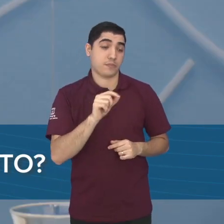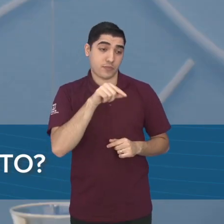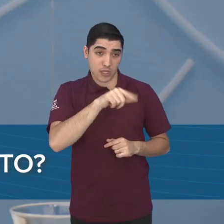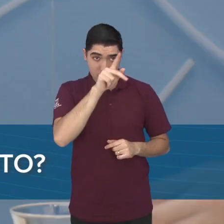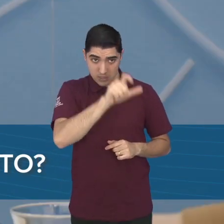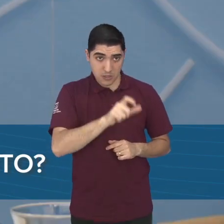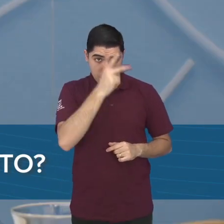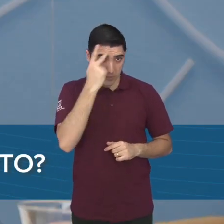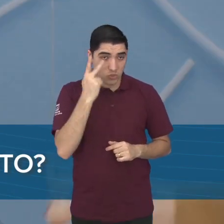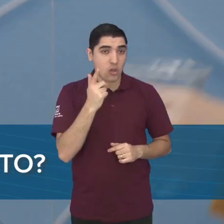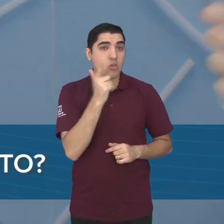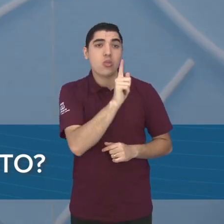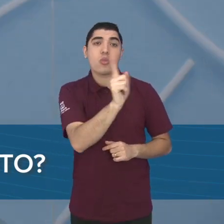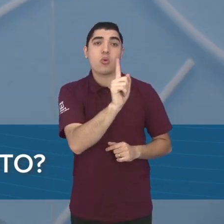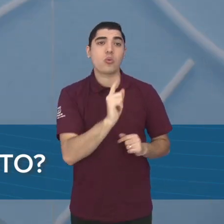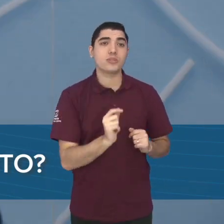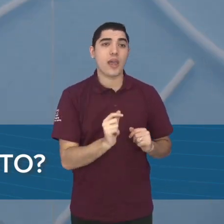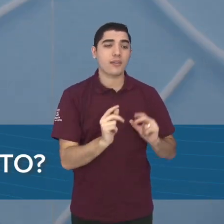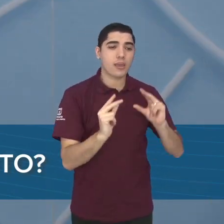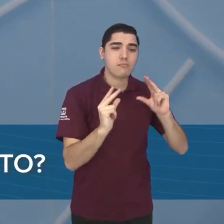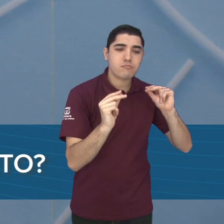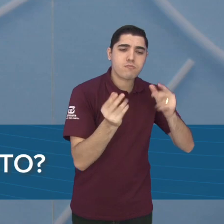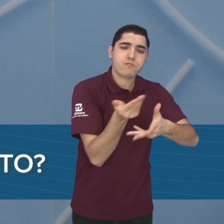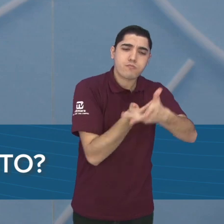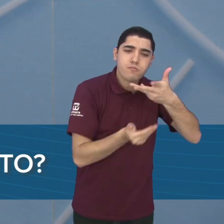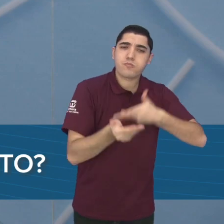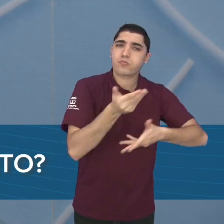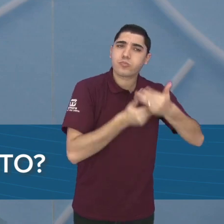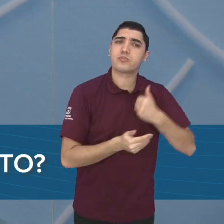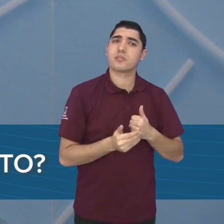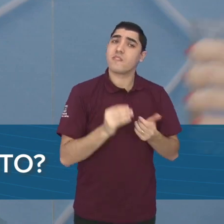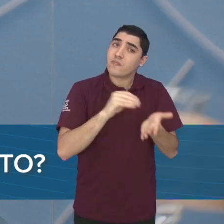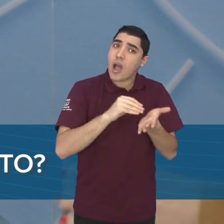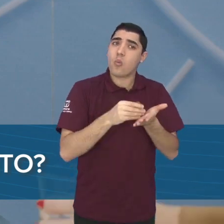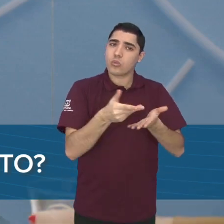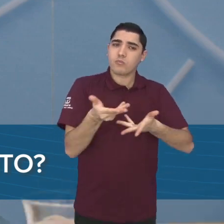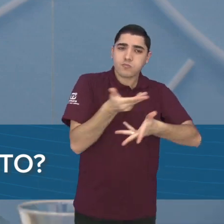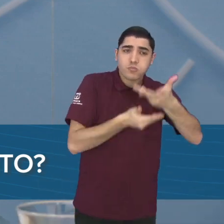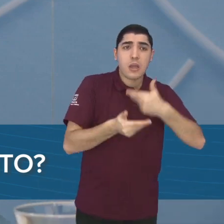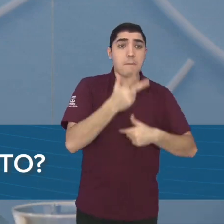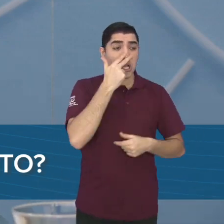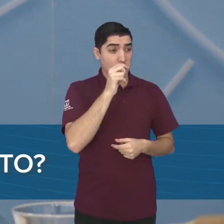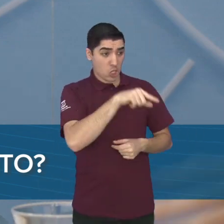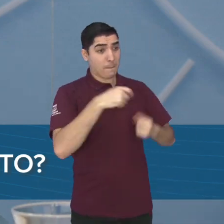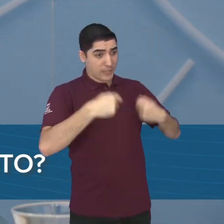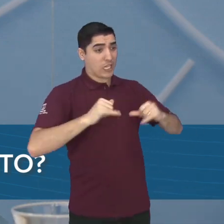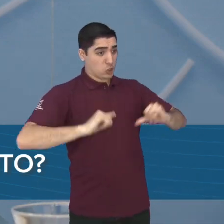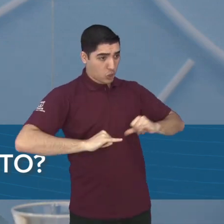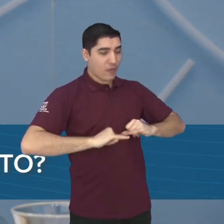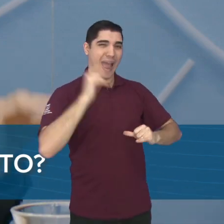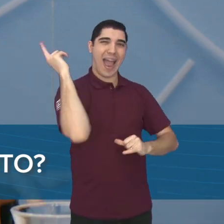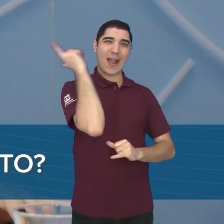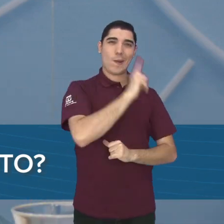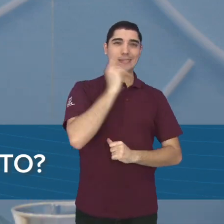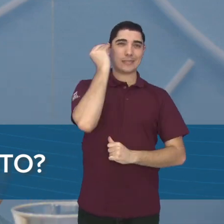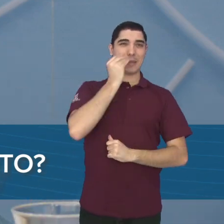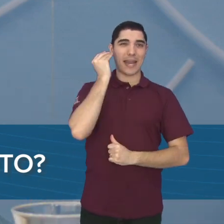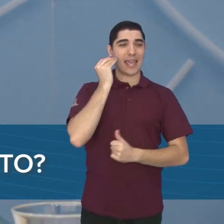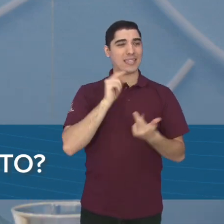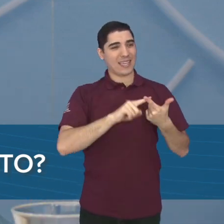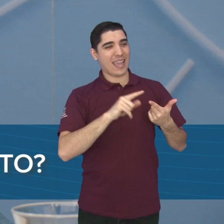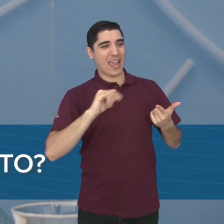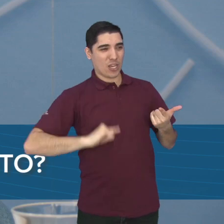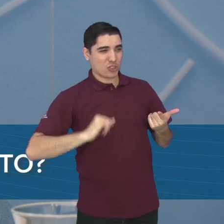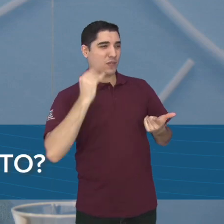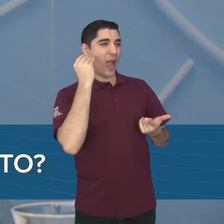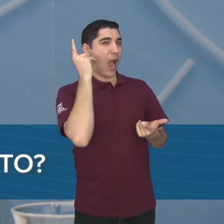realmente é só sofrendo que você alcança alguma coisa, ou o único caminho possível é o caminho do sofrimento, e ponto final,